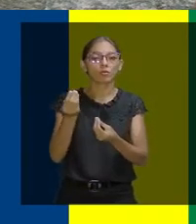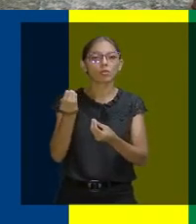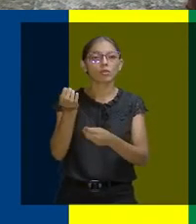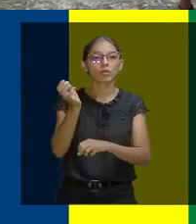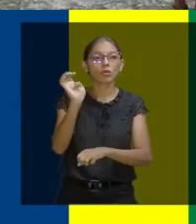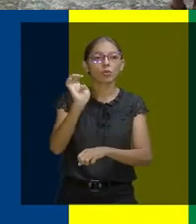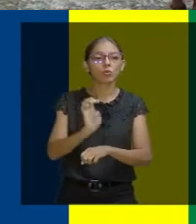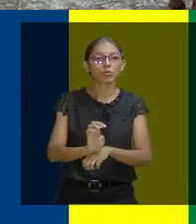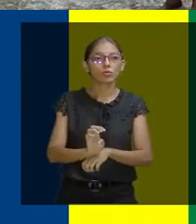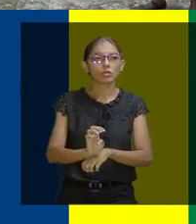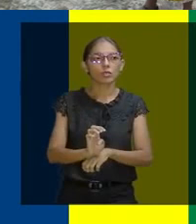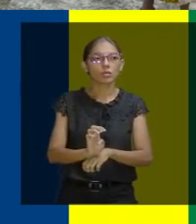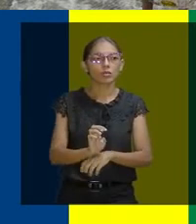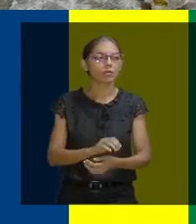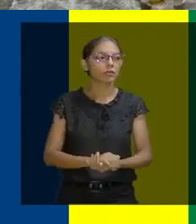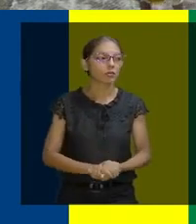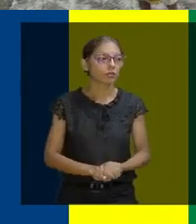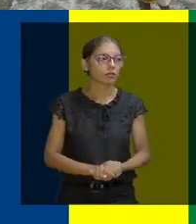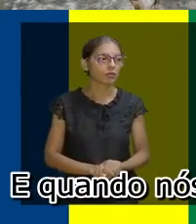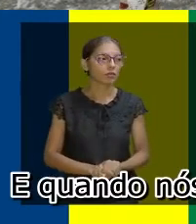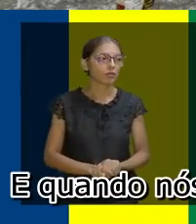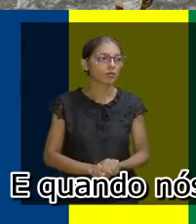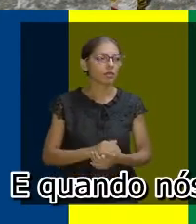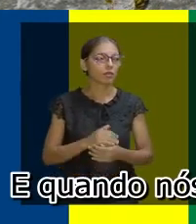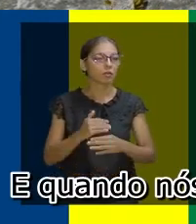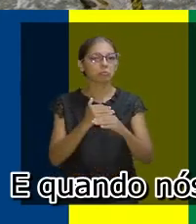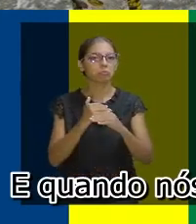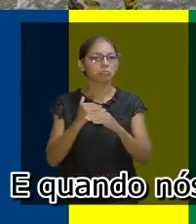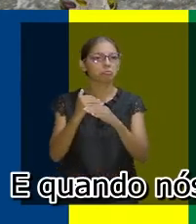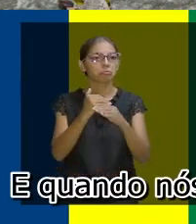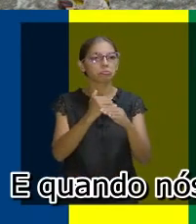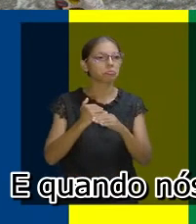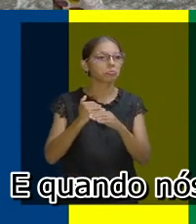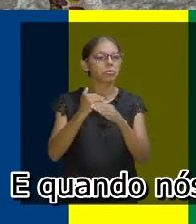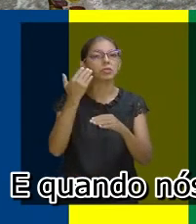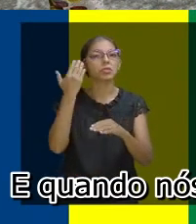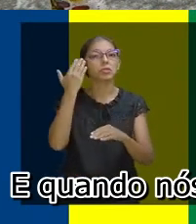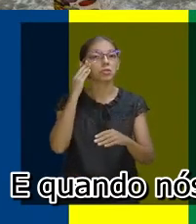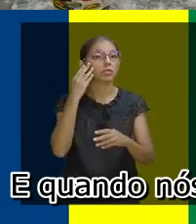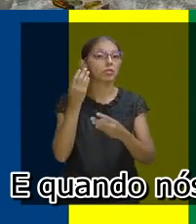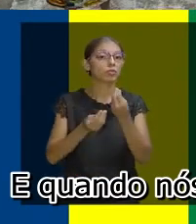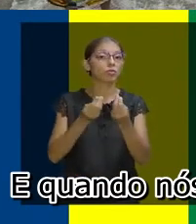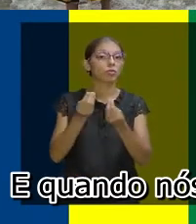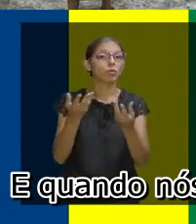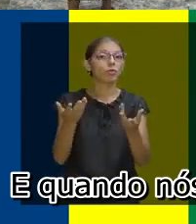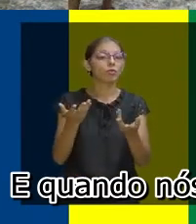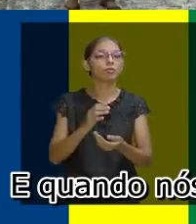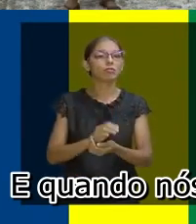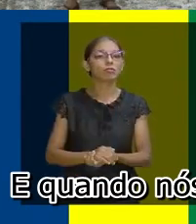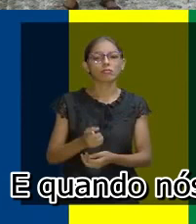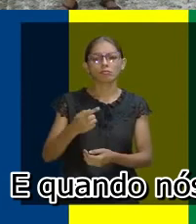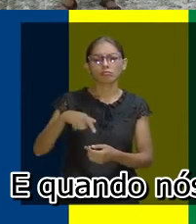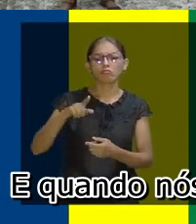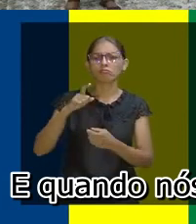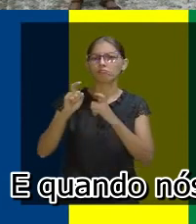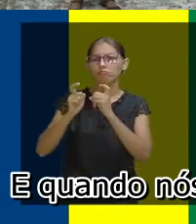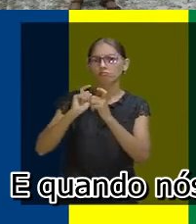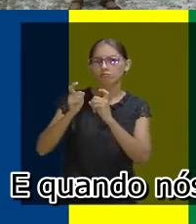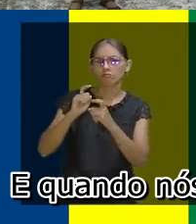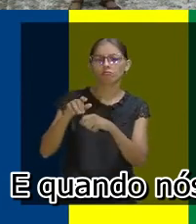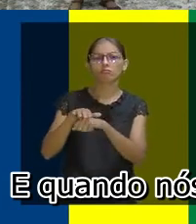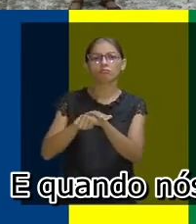entendendo o princípio de igualdade. E quando nós falamos, discutimos,